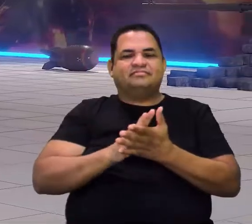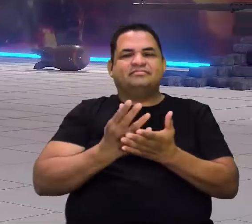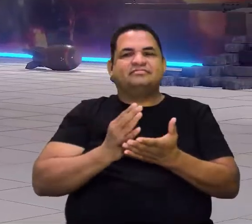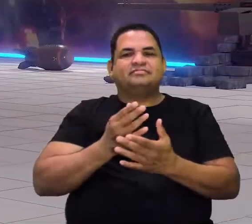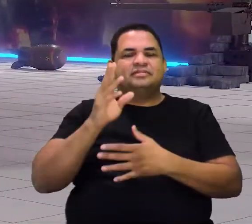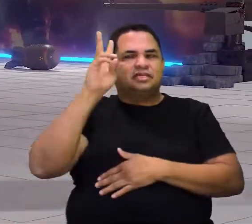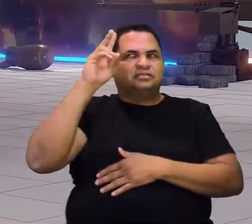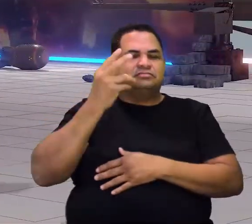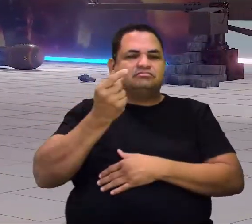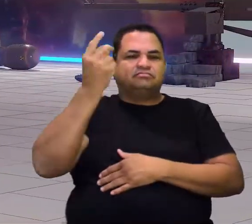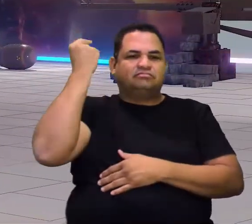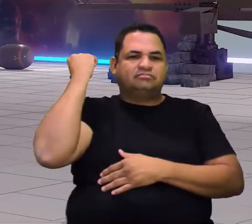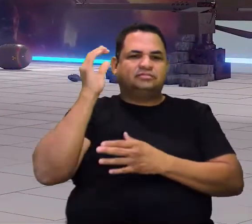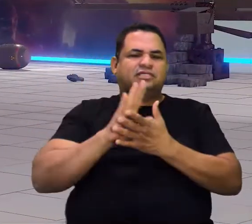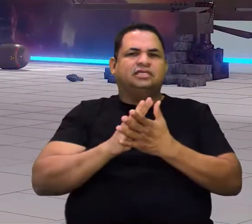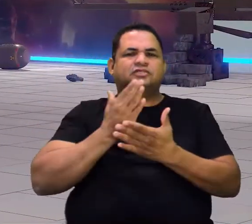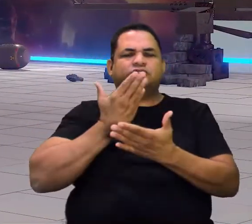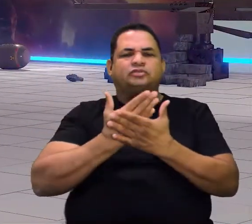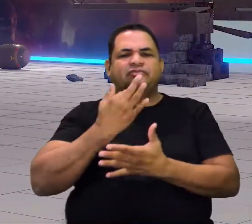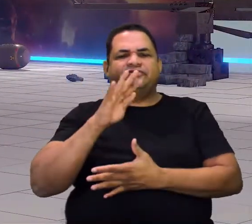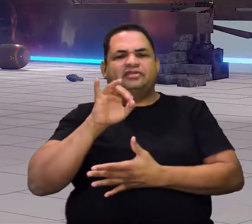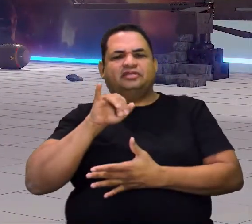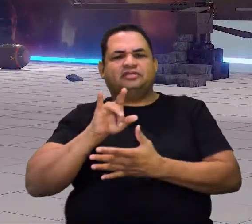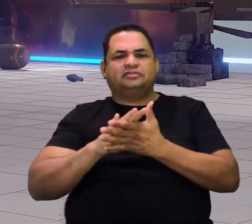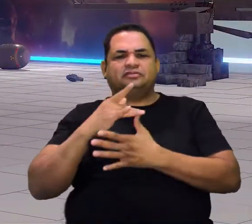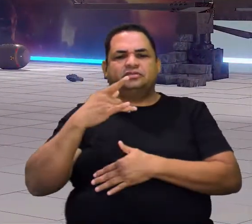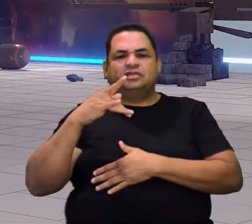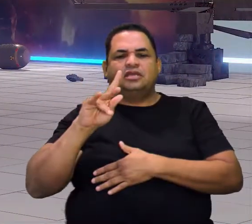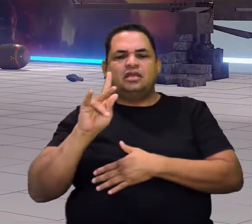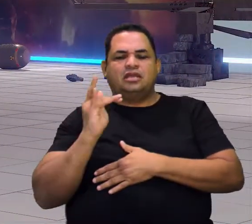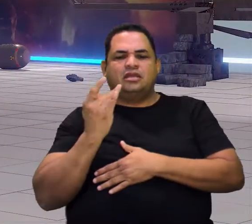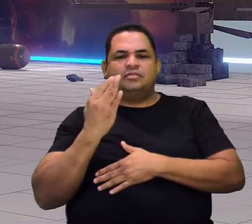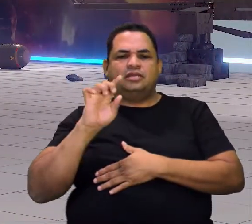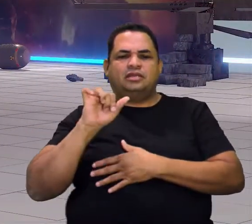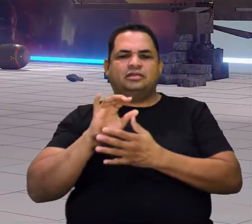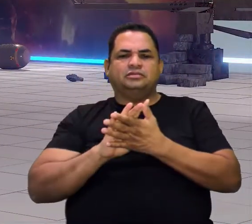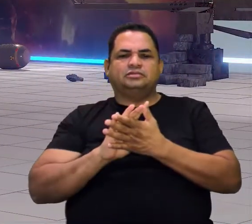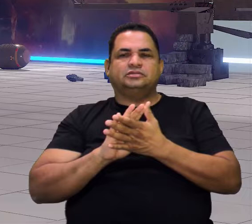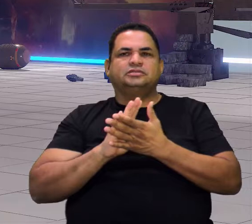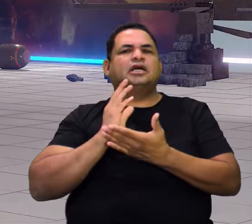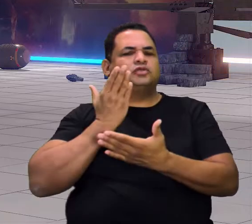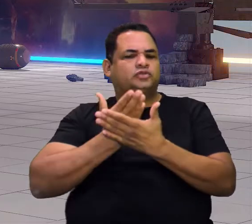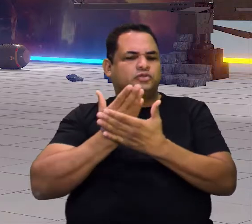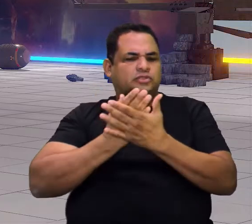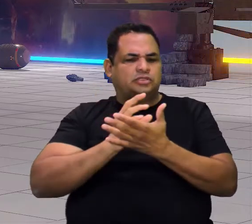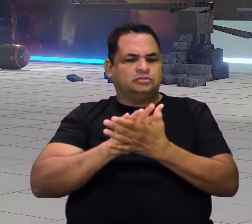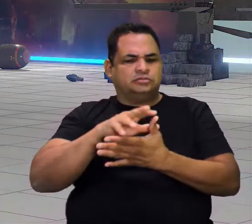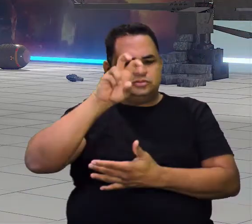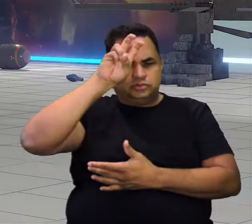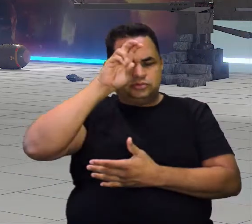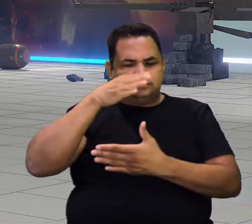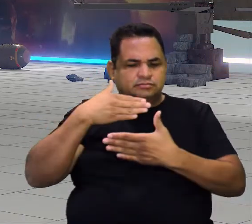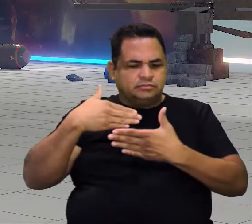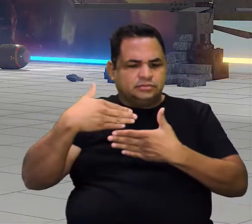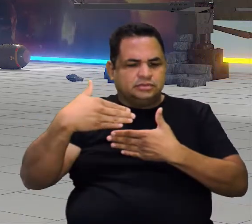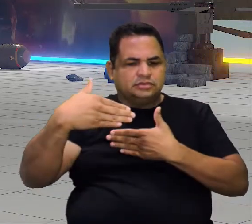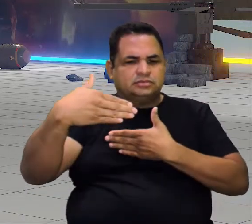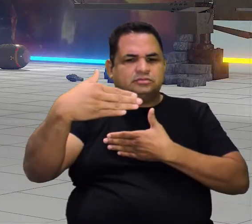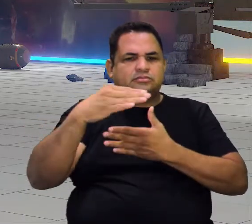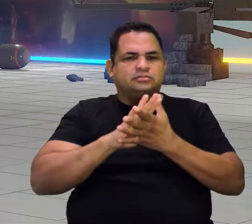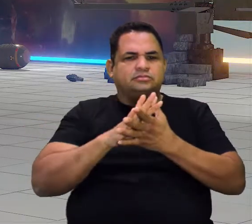A história antiga nós já vimos fenícios, hebreus, persas, já vimos o Egito, passamos pela